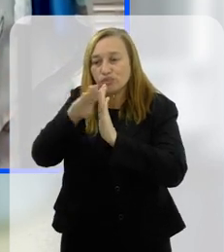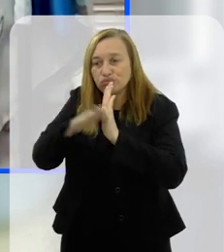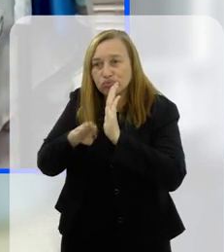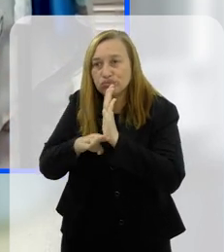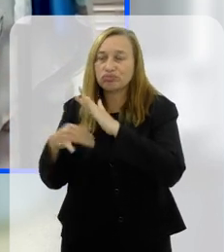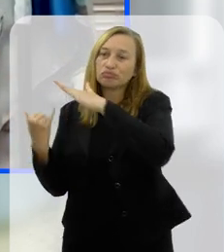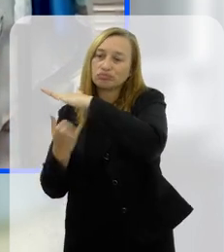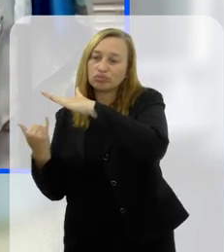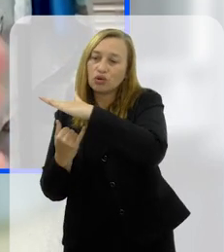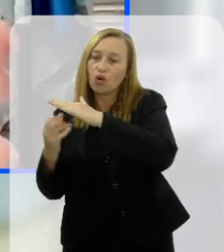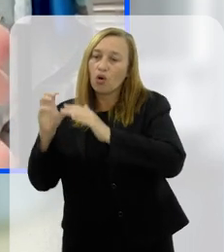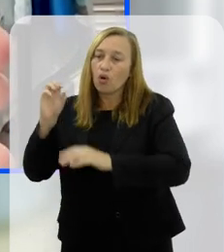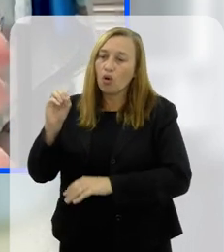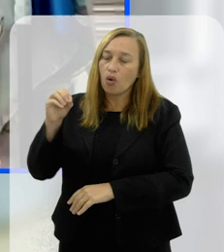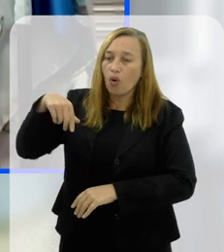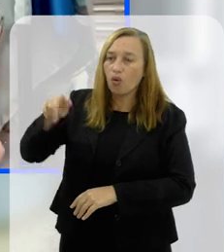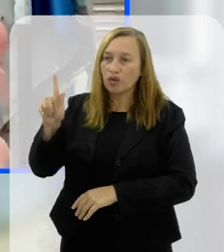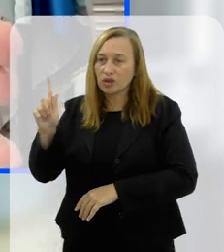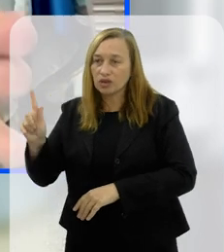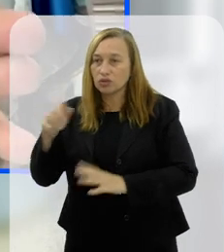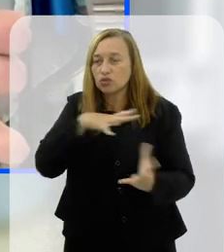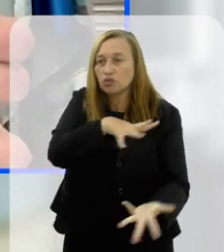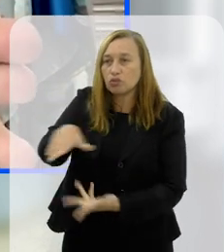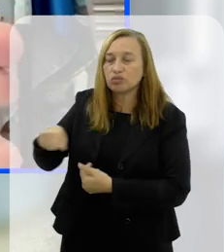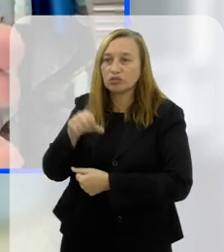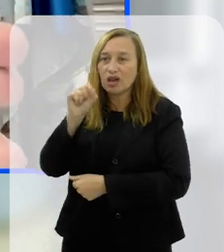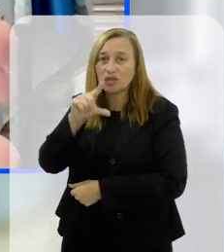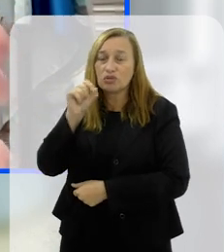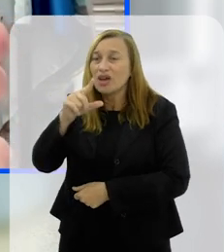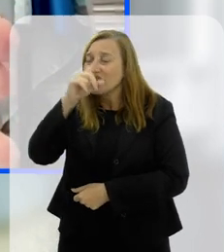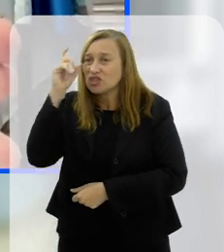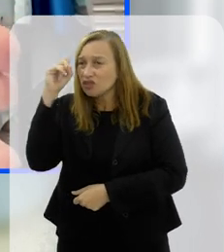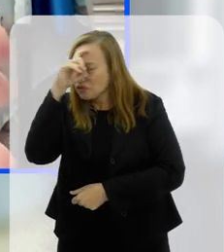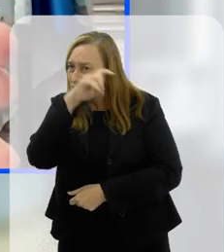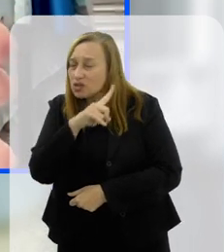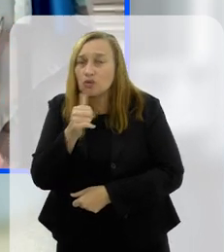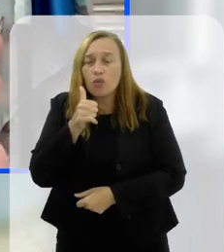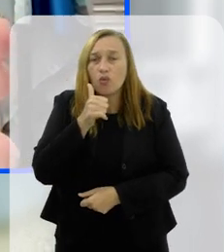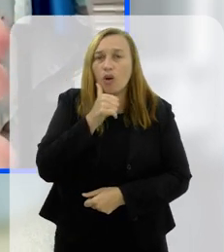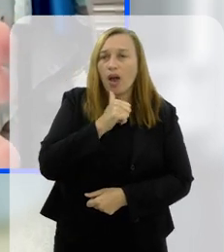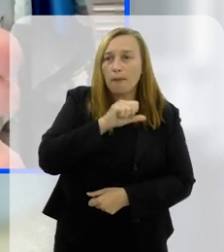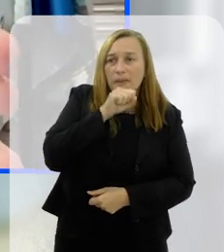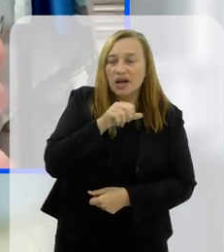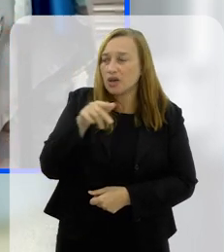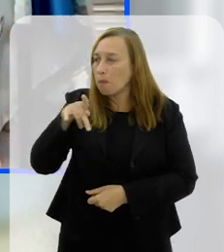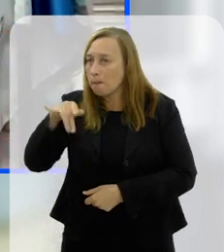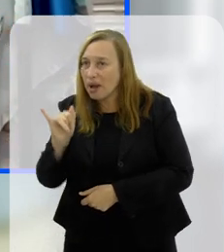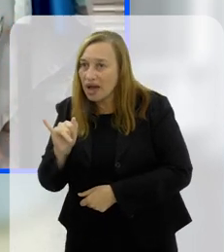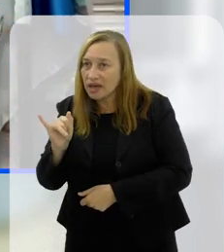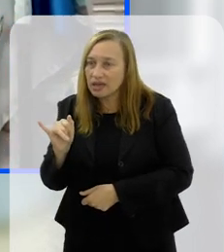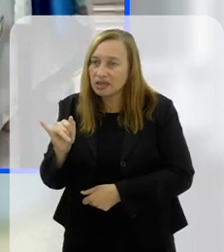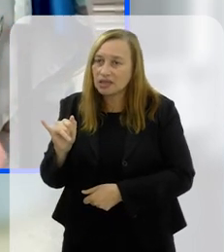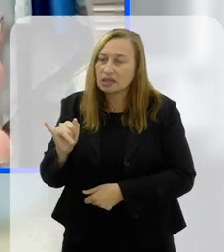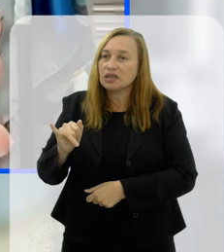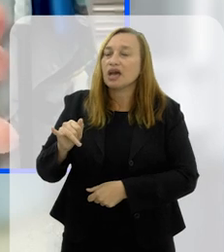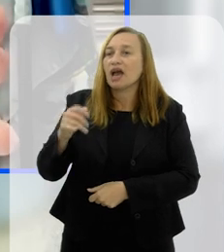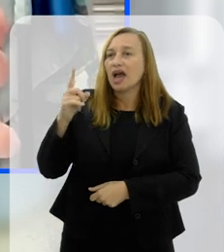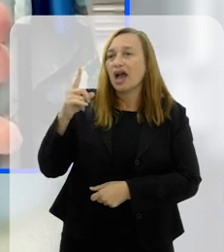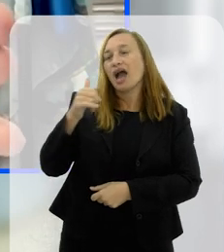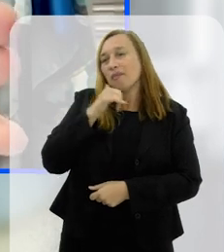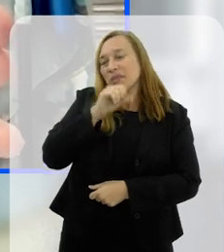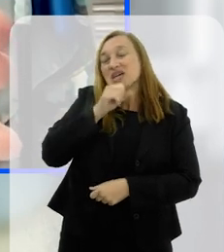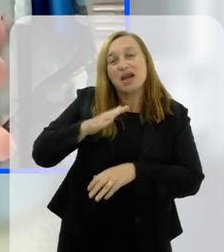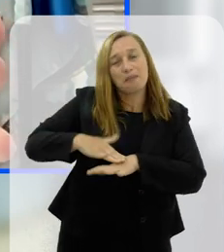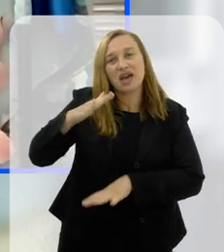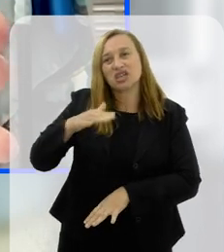Entendeu essa ONG do Mundo Azul Isso é muito difícil uma mãe principalmente para um pai mas para uma mãe